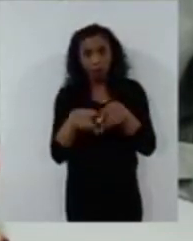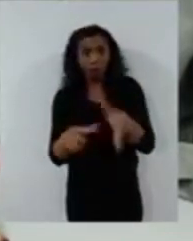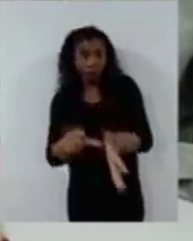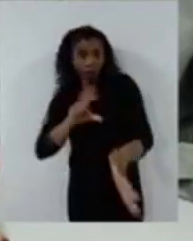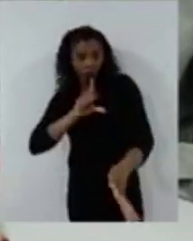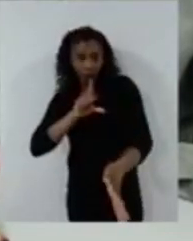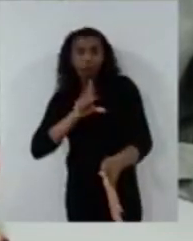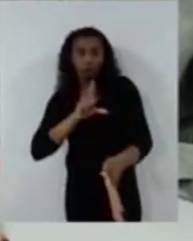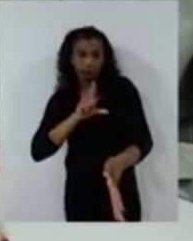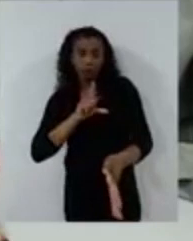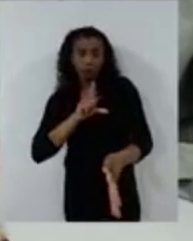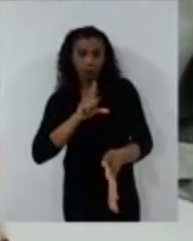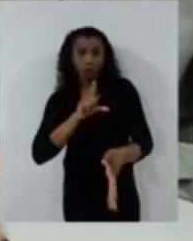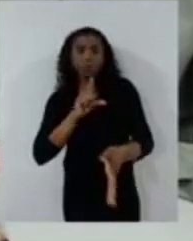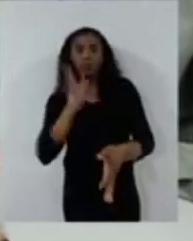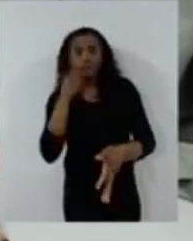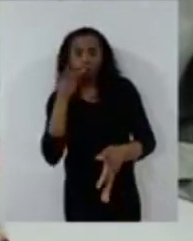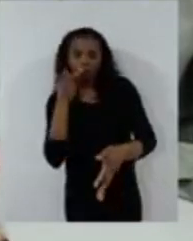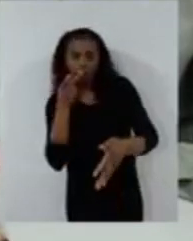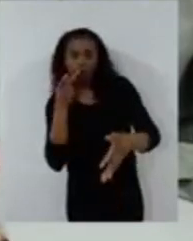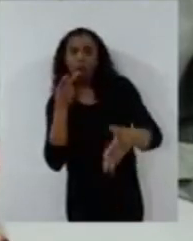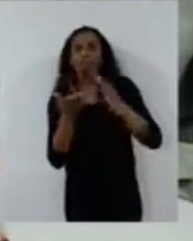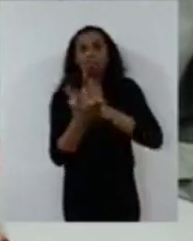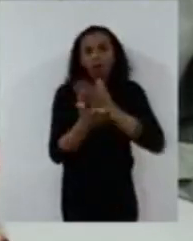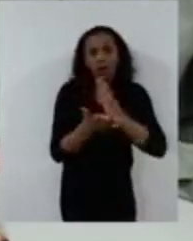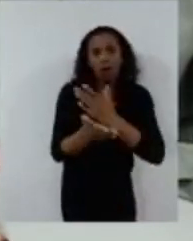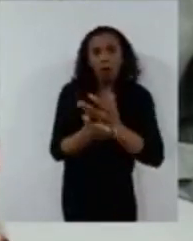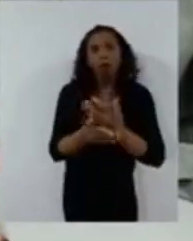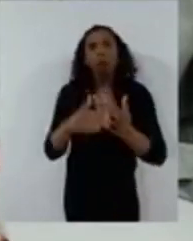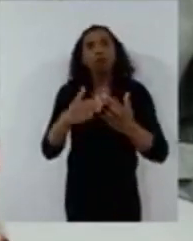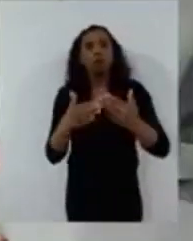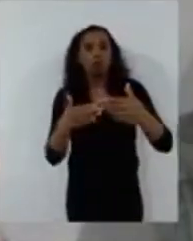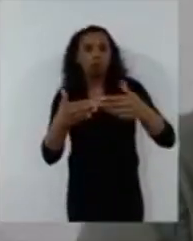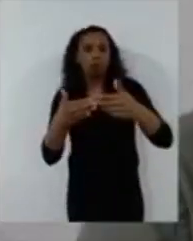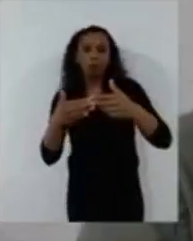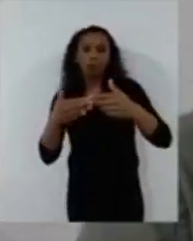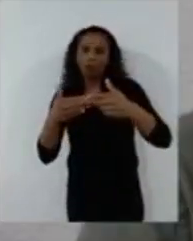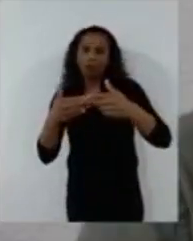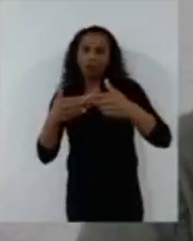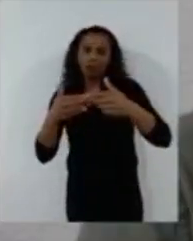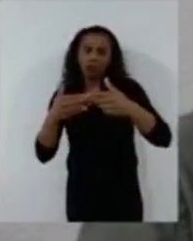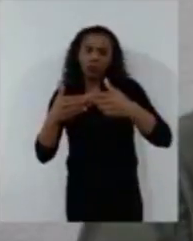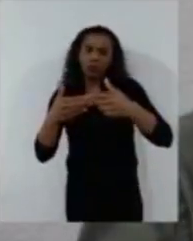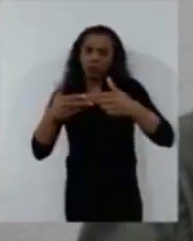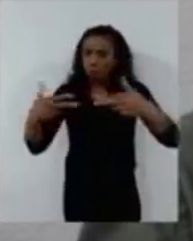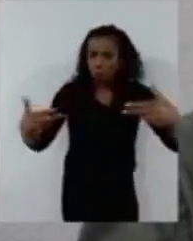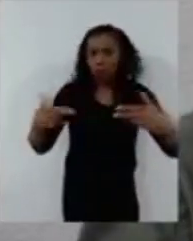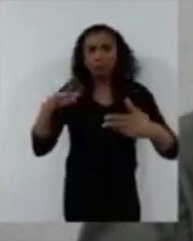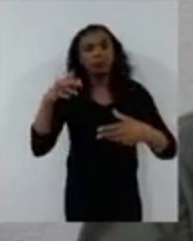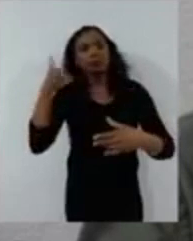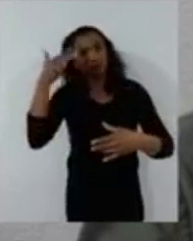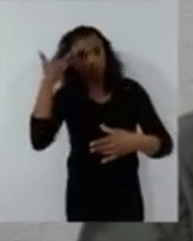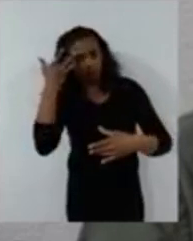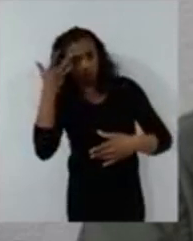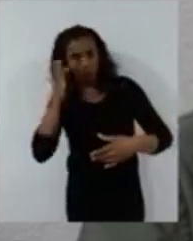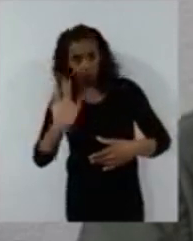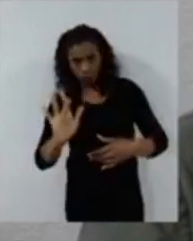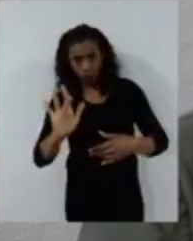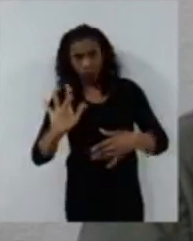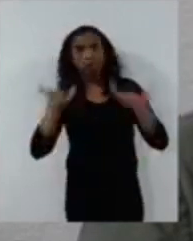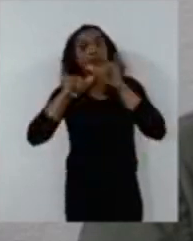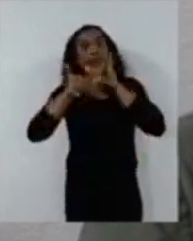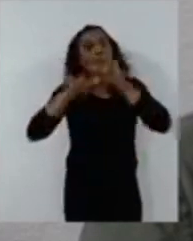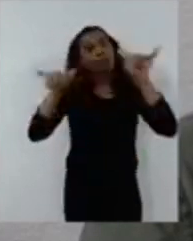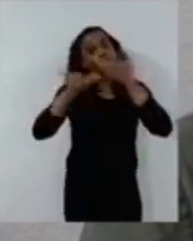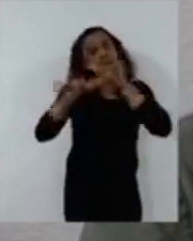antes de falar de algumas deliberações do Comitê Gestor, anunciar para